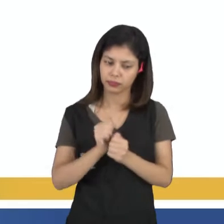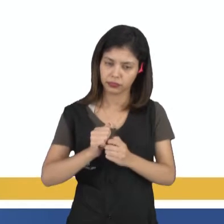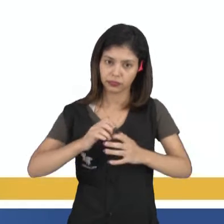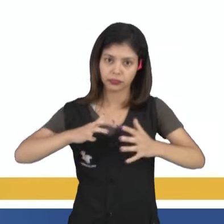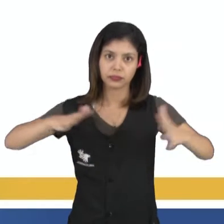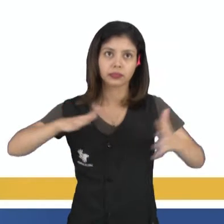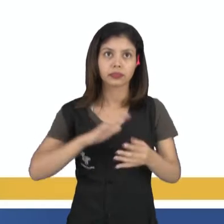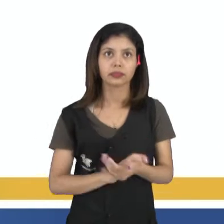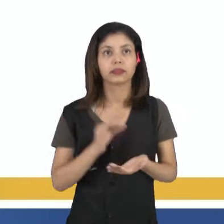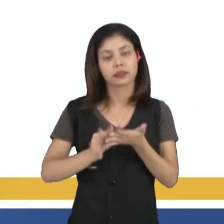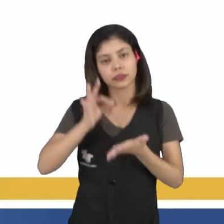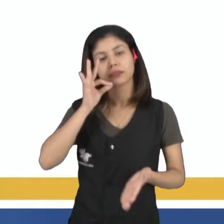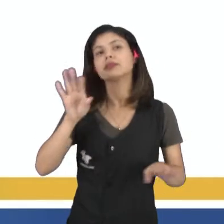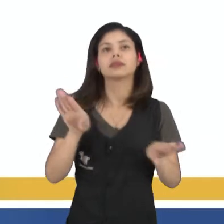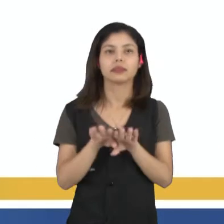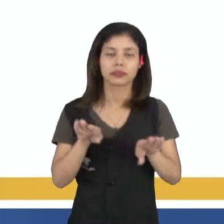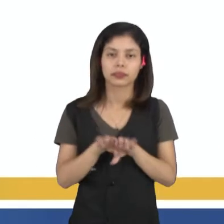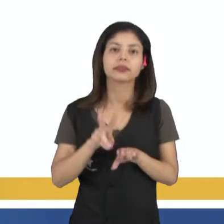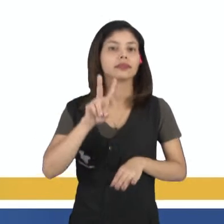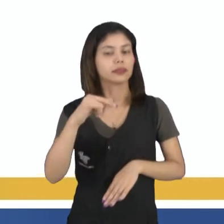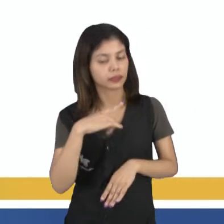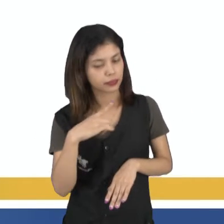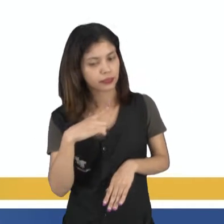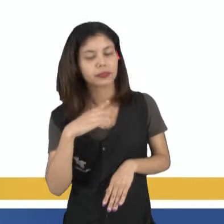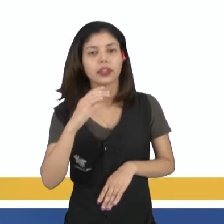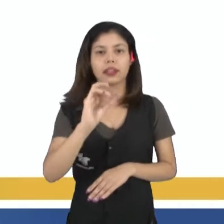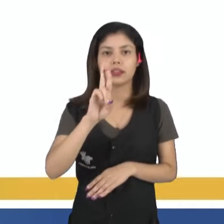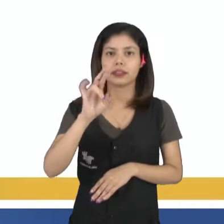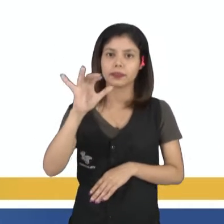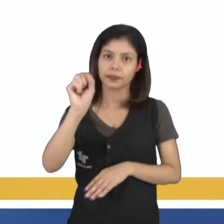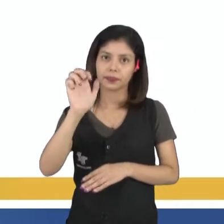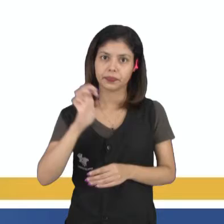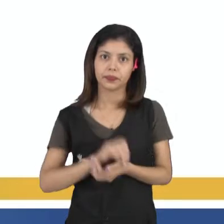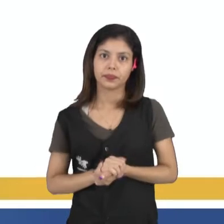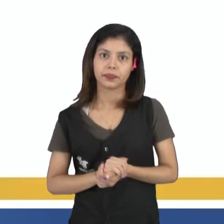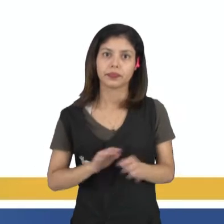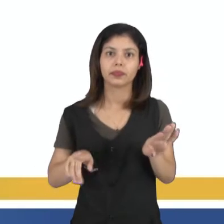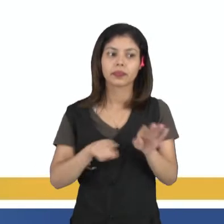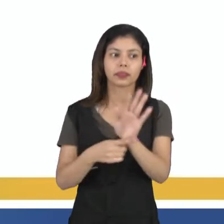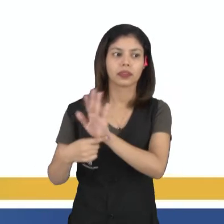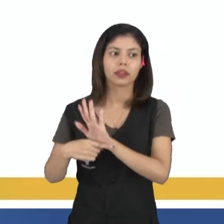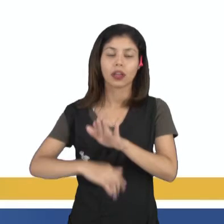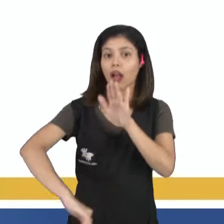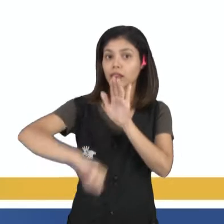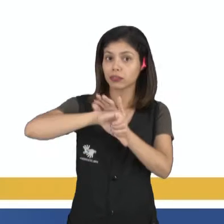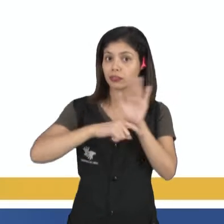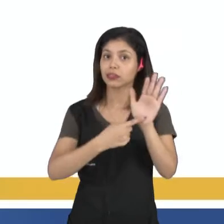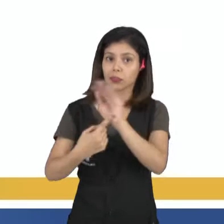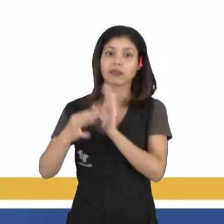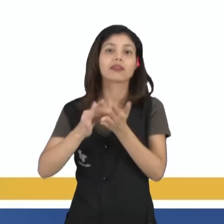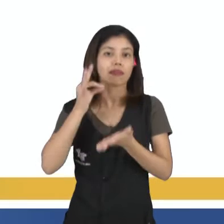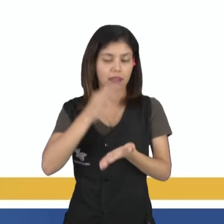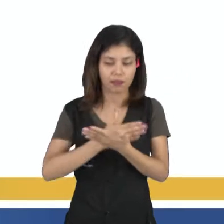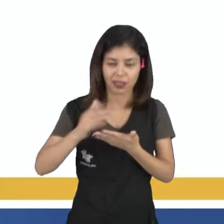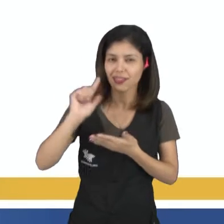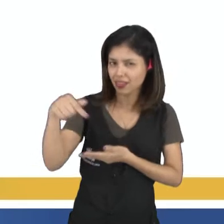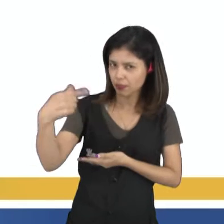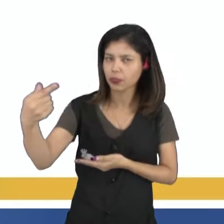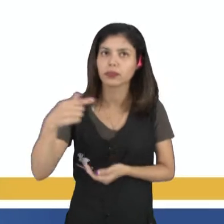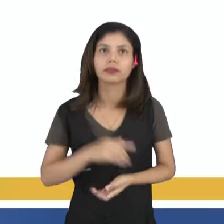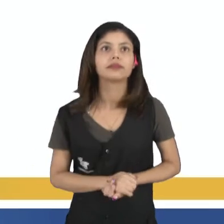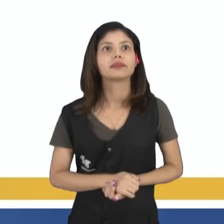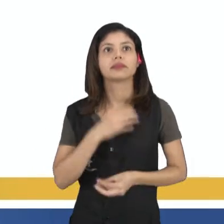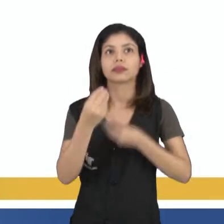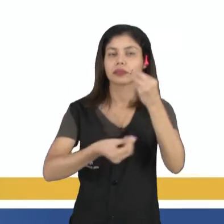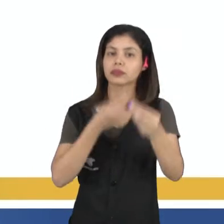pensa crescente de café e vai ter a crise do café mas é isso isso aí já é uma história que a gente vai ver depois tá pessoal E